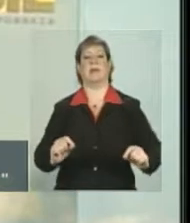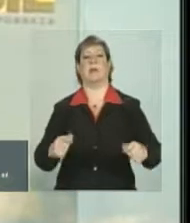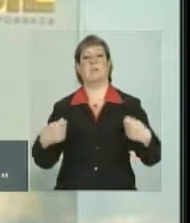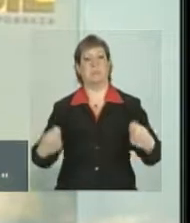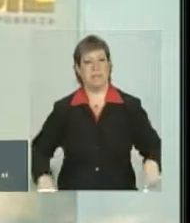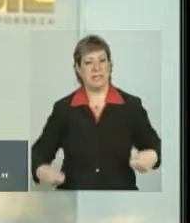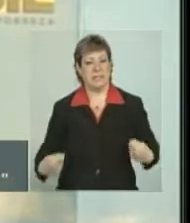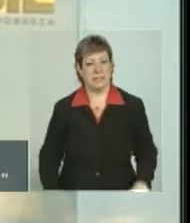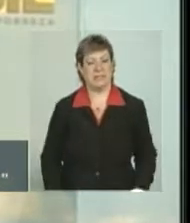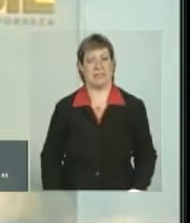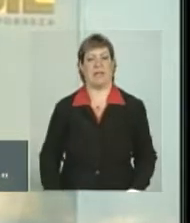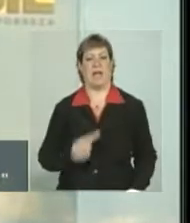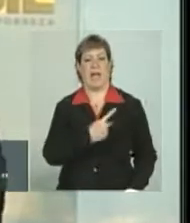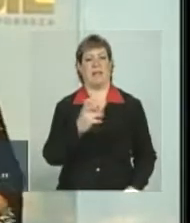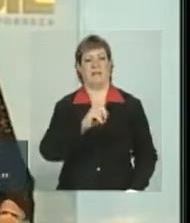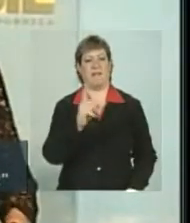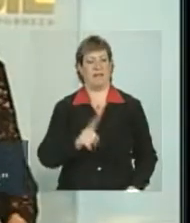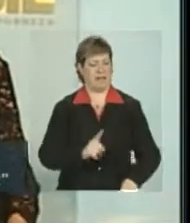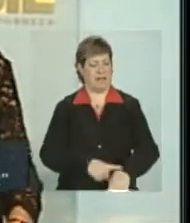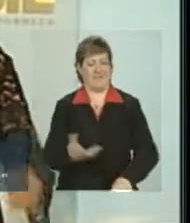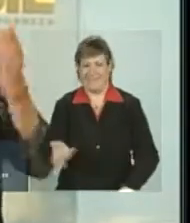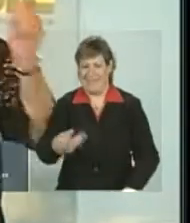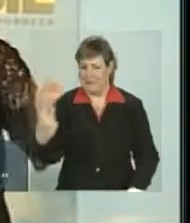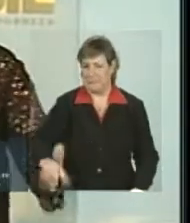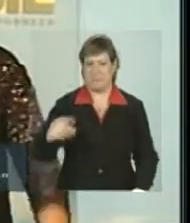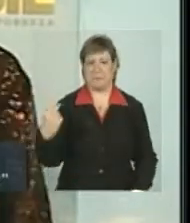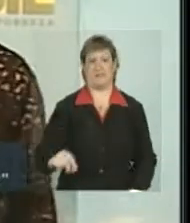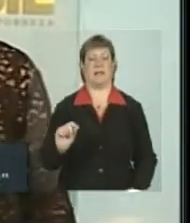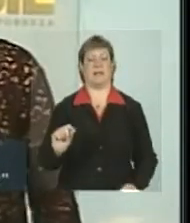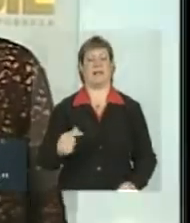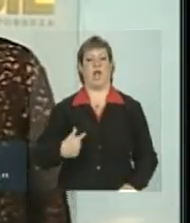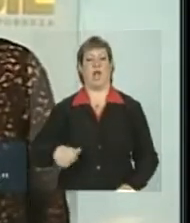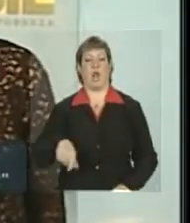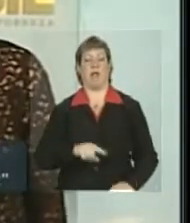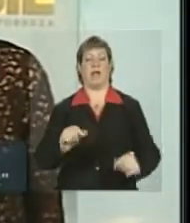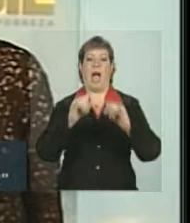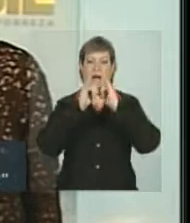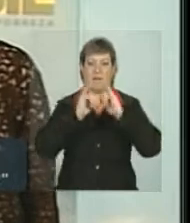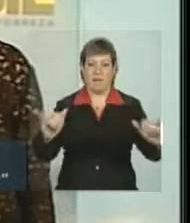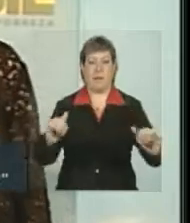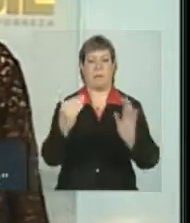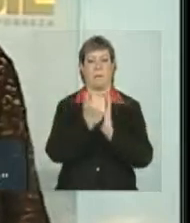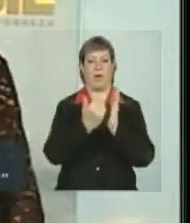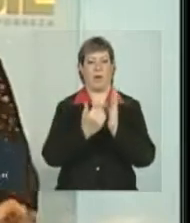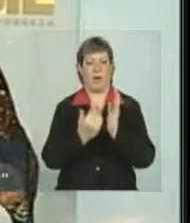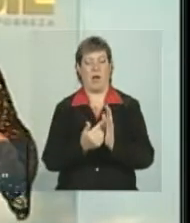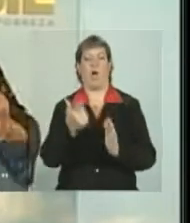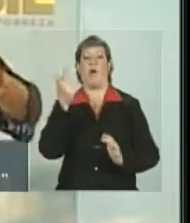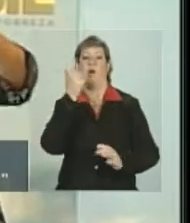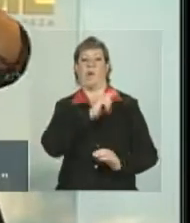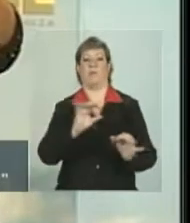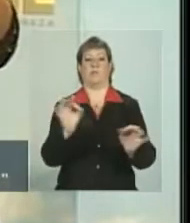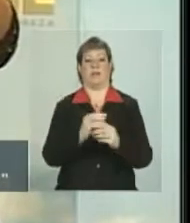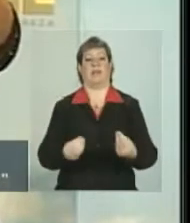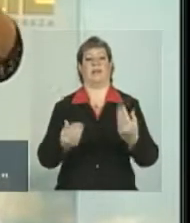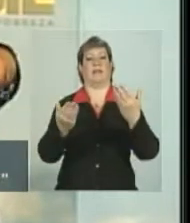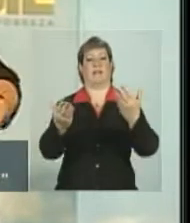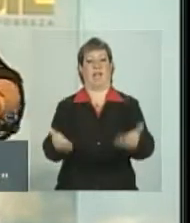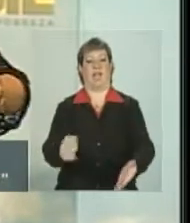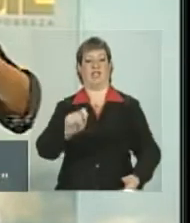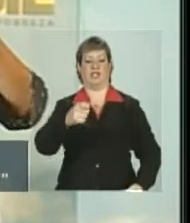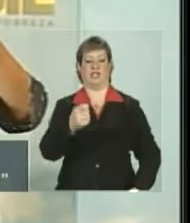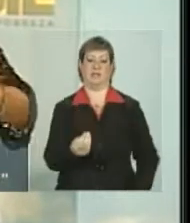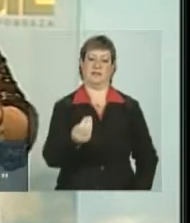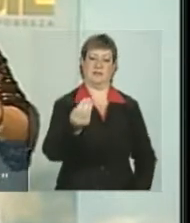mais curto o tempo entre a gente anunciar o programa e a gente entregar aquela